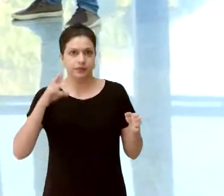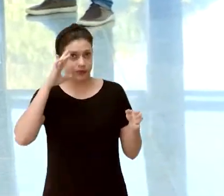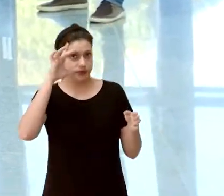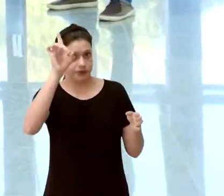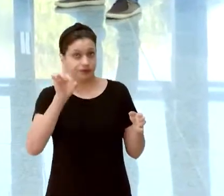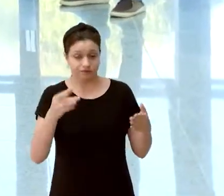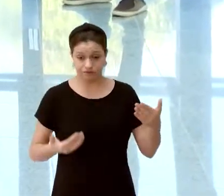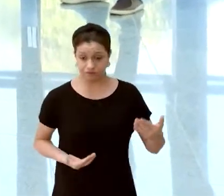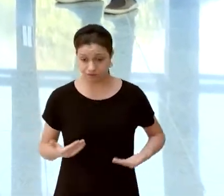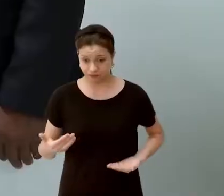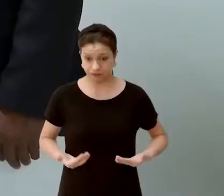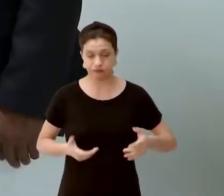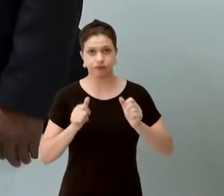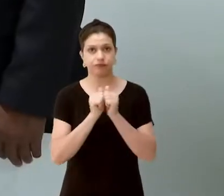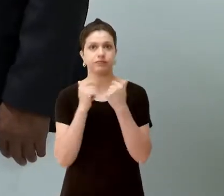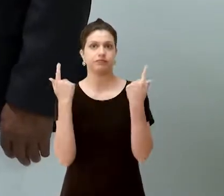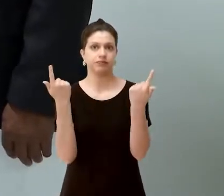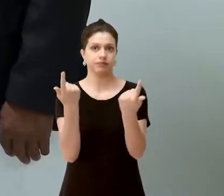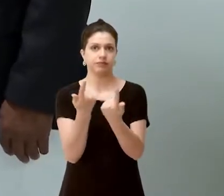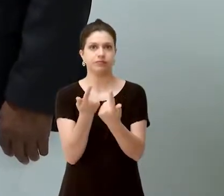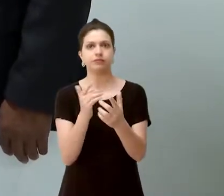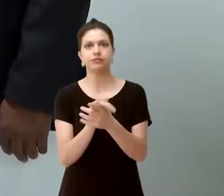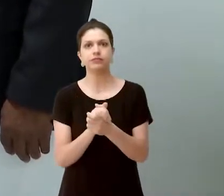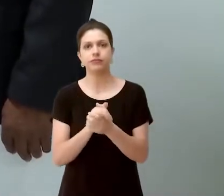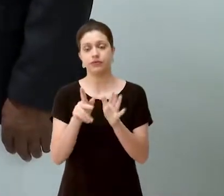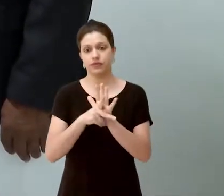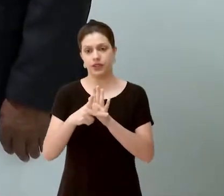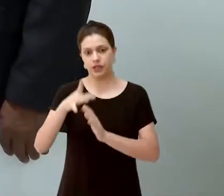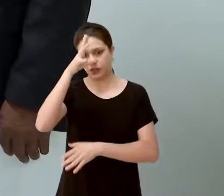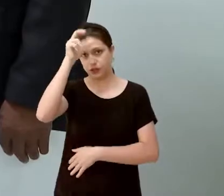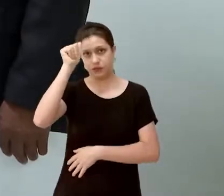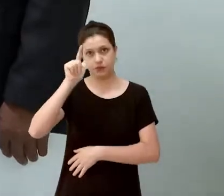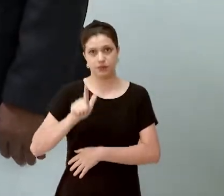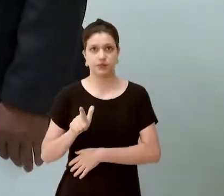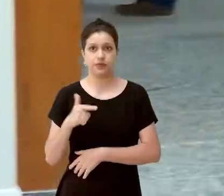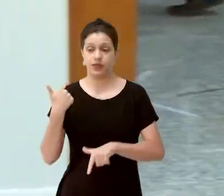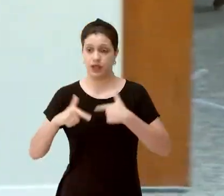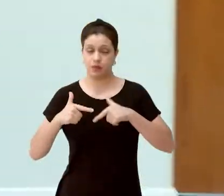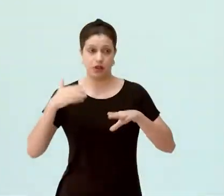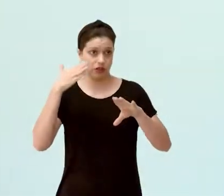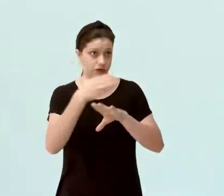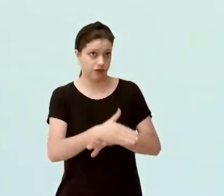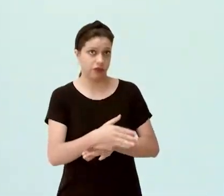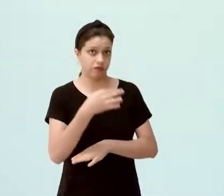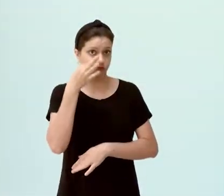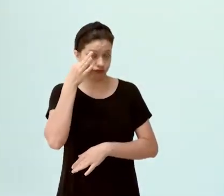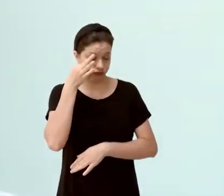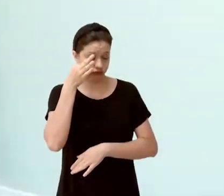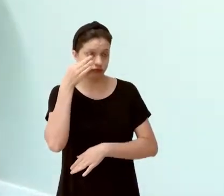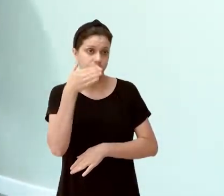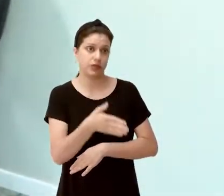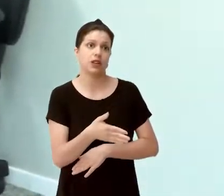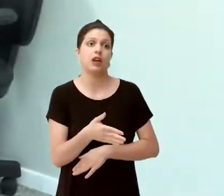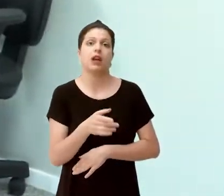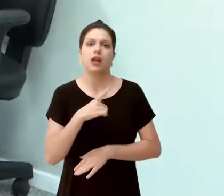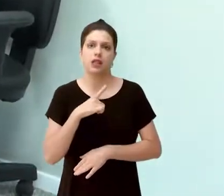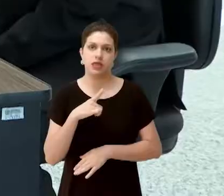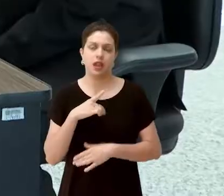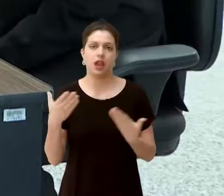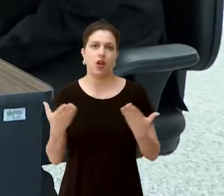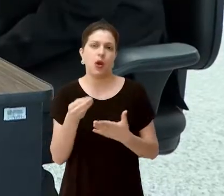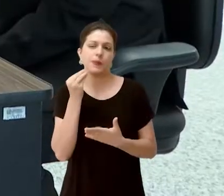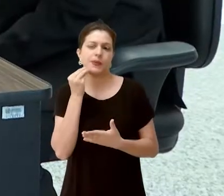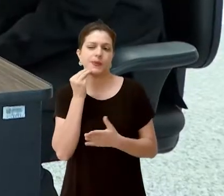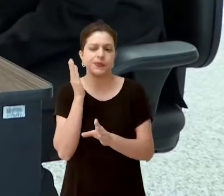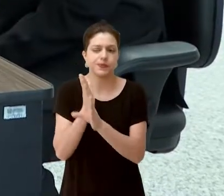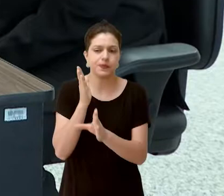na última semana, os funcionários da Assembleia Legislativa de Mato Grosso do Sul, que cumprem jornada presencial na Casa de Leis,